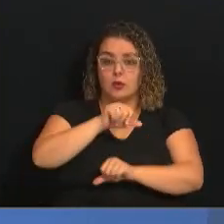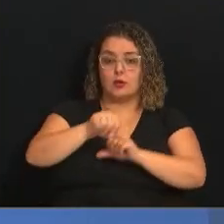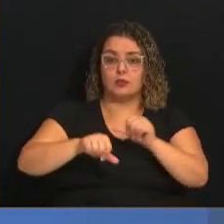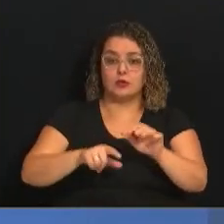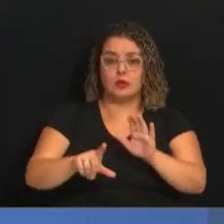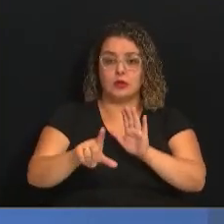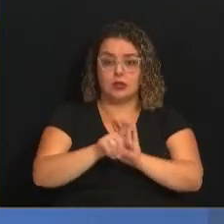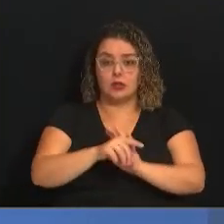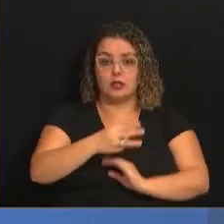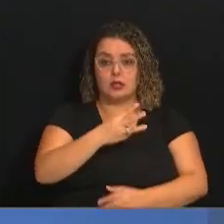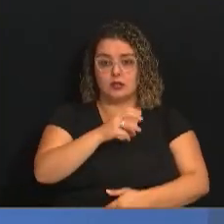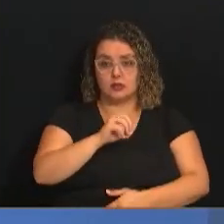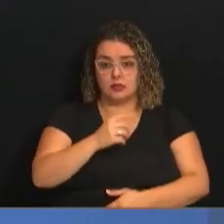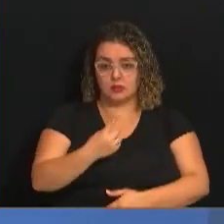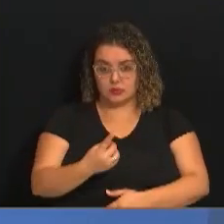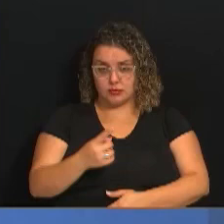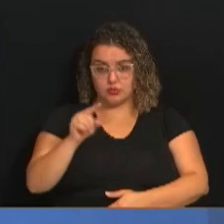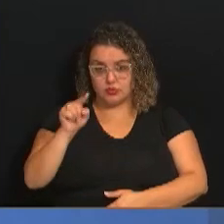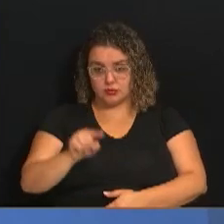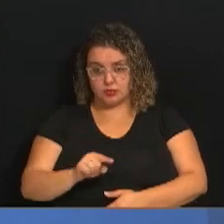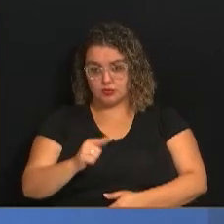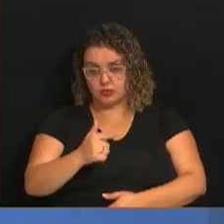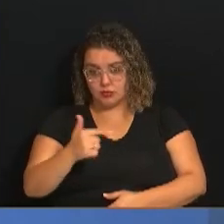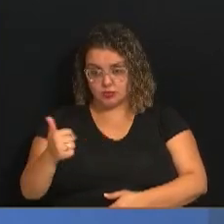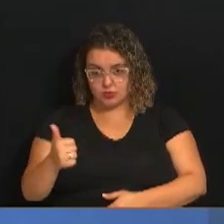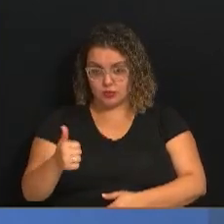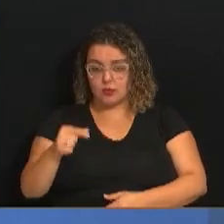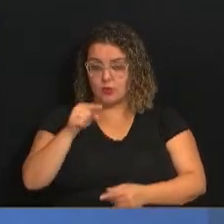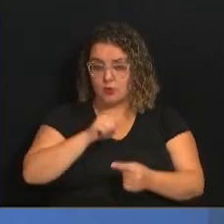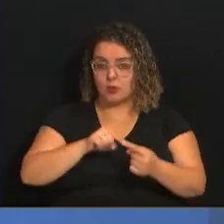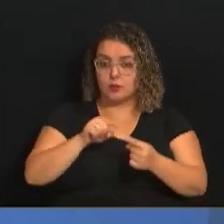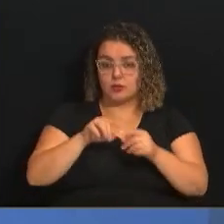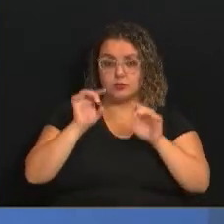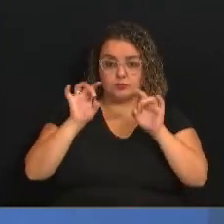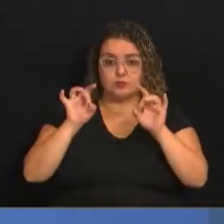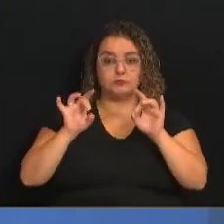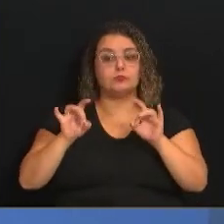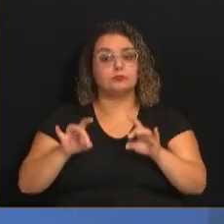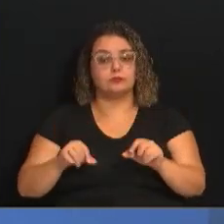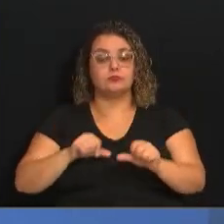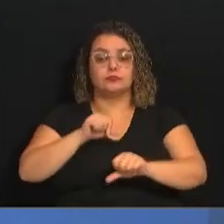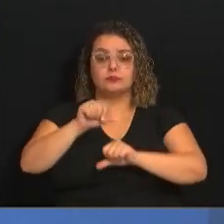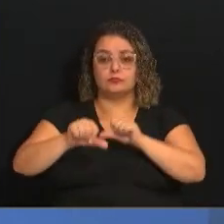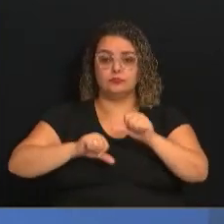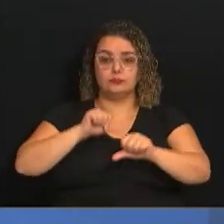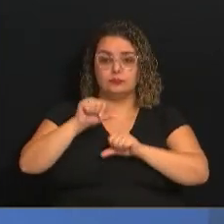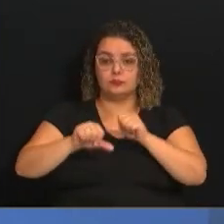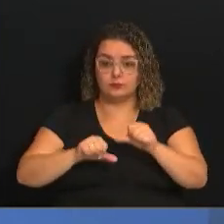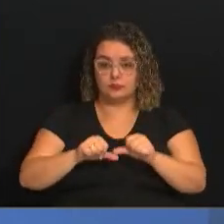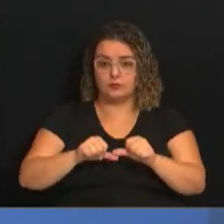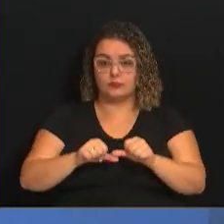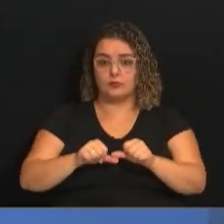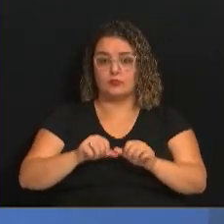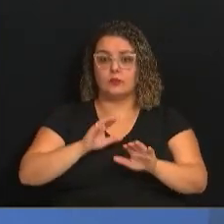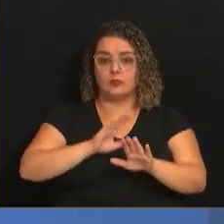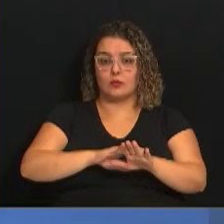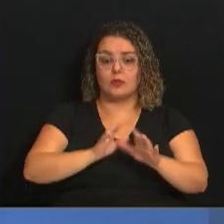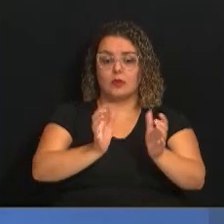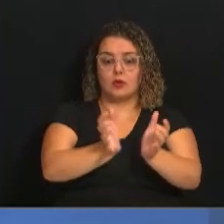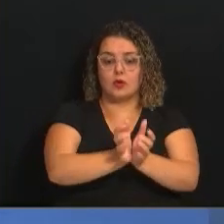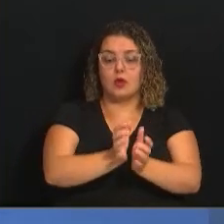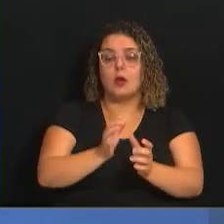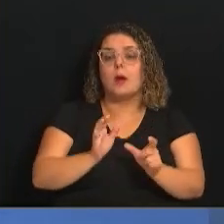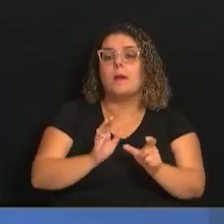Lei 301 de 2021, com o objetivo específico de modificar o atual cargo de maestro